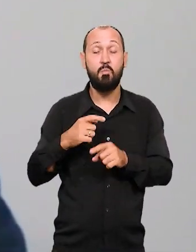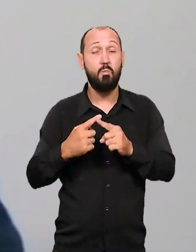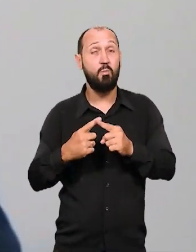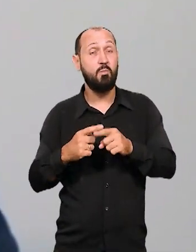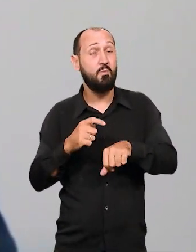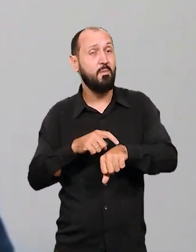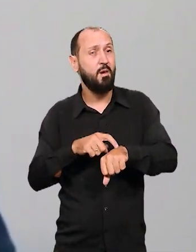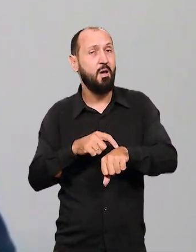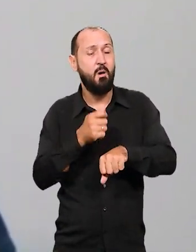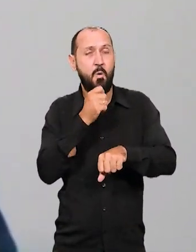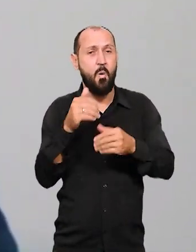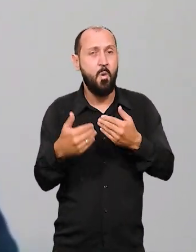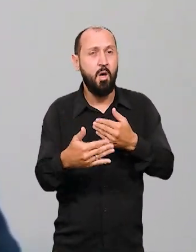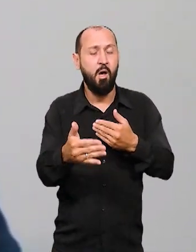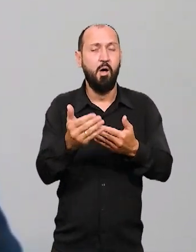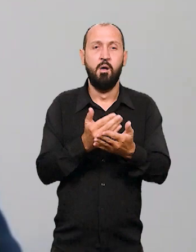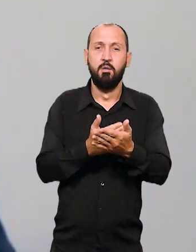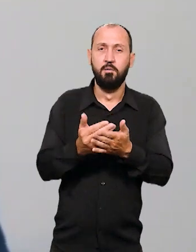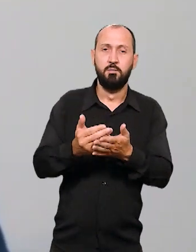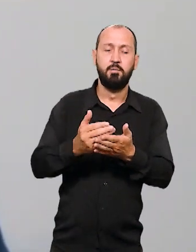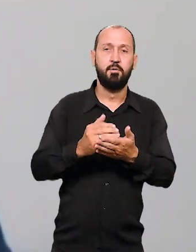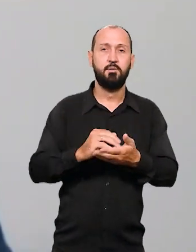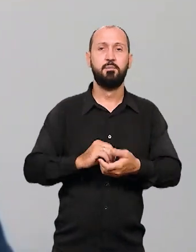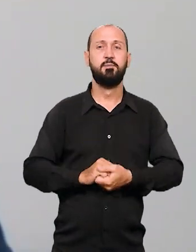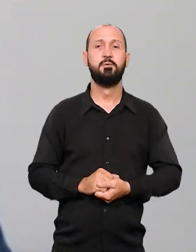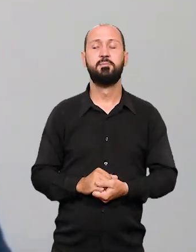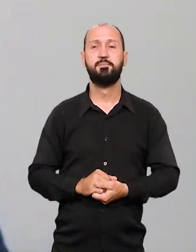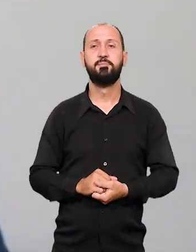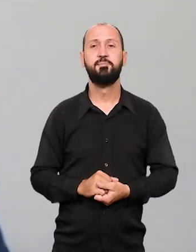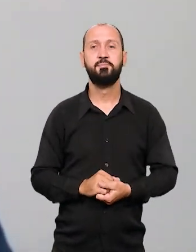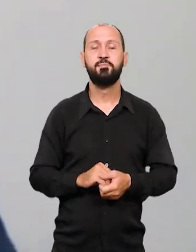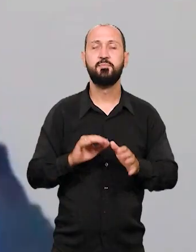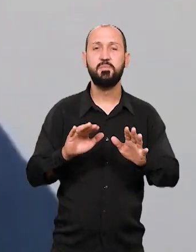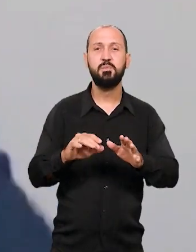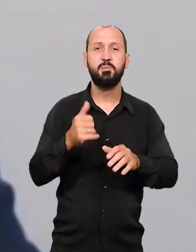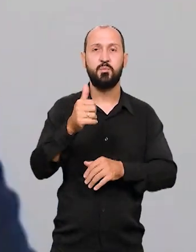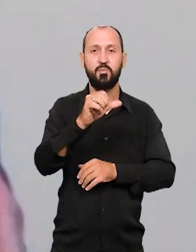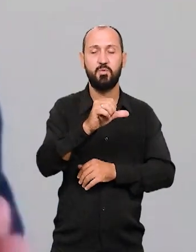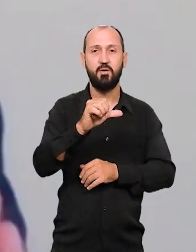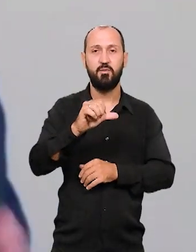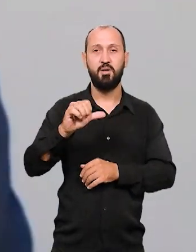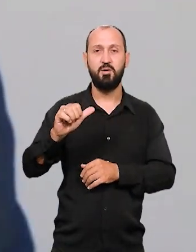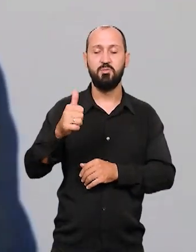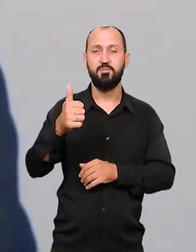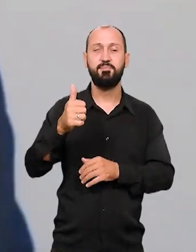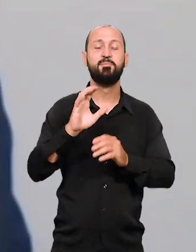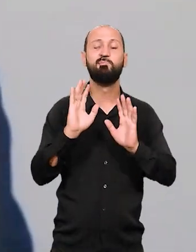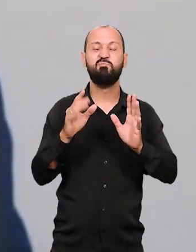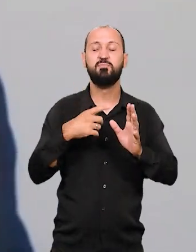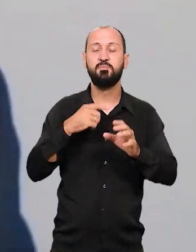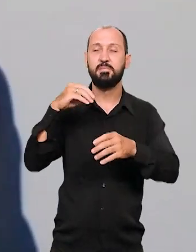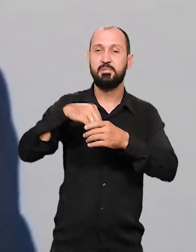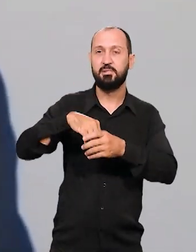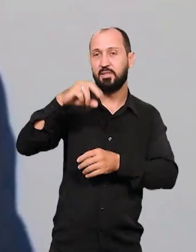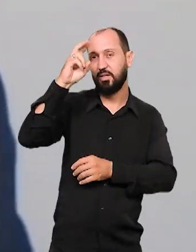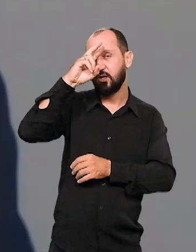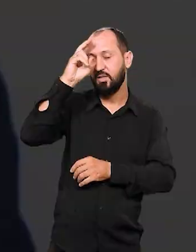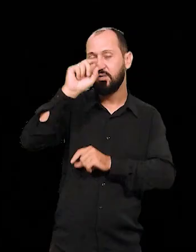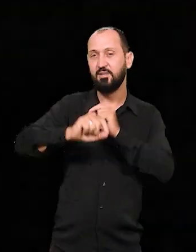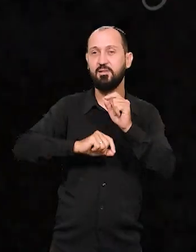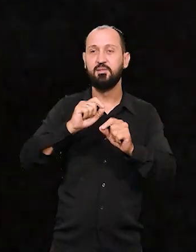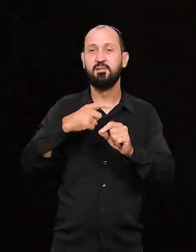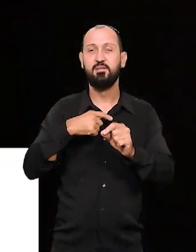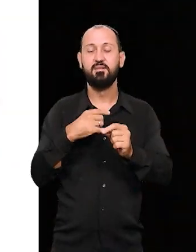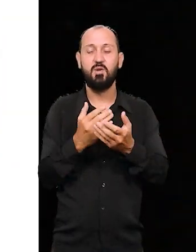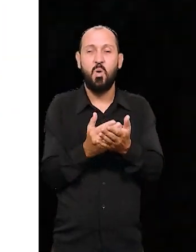saúde. Porque naquele momento ainda era o início da distribuição. Em 91, né, a gente conquistou um marco histórico.